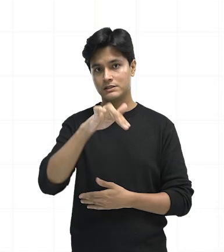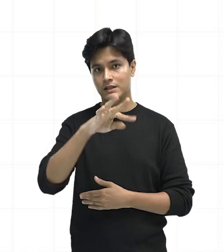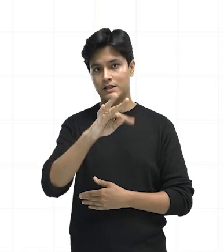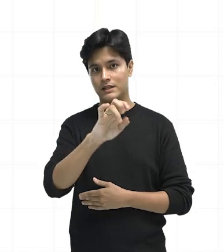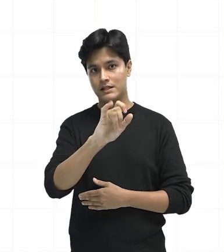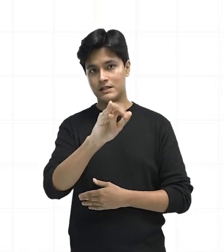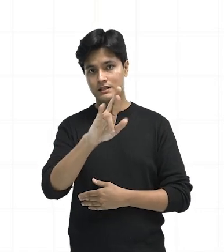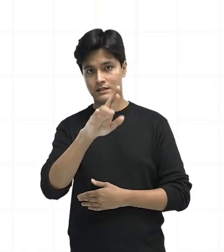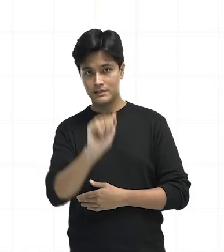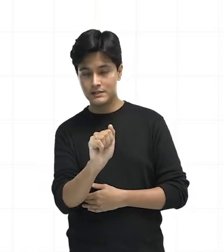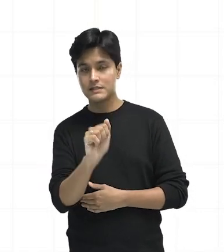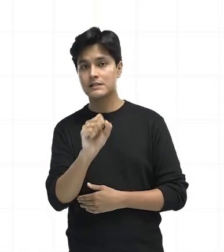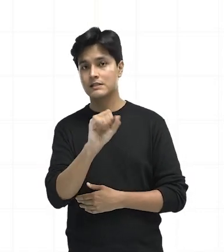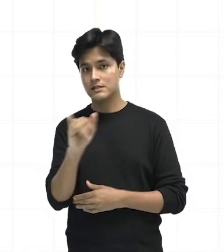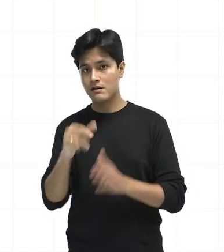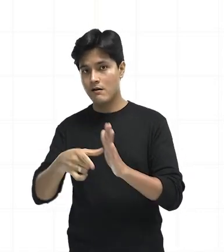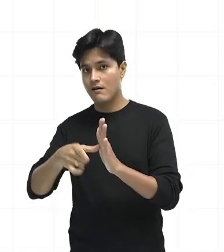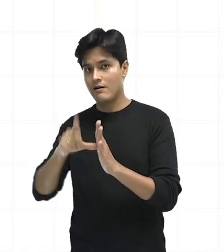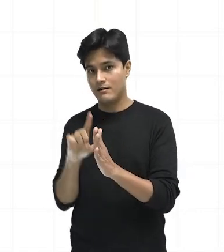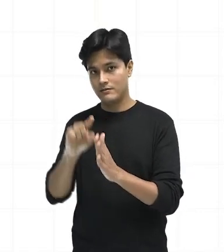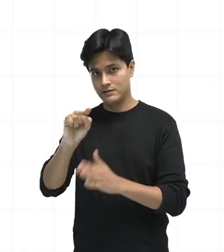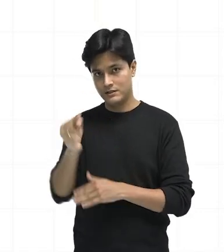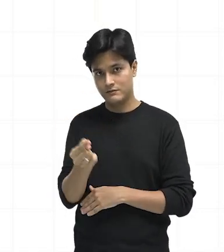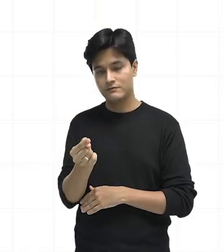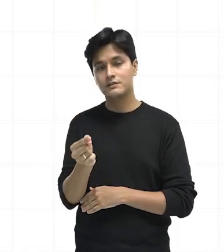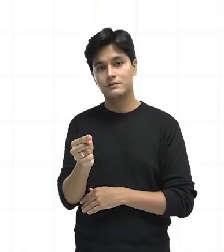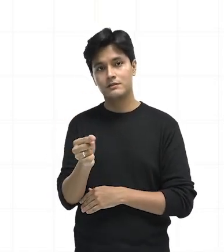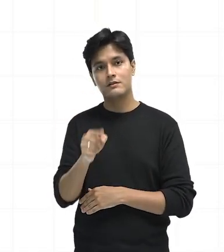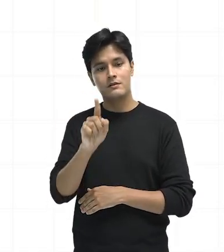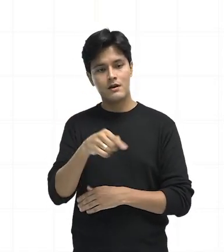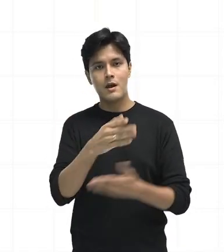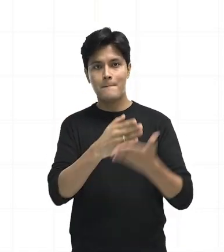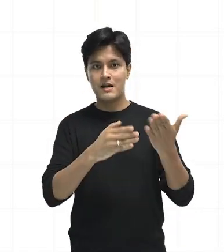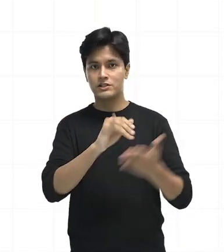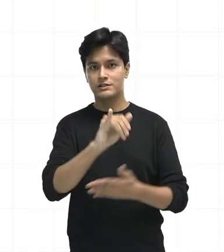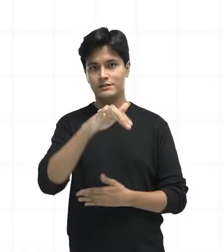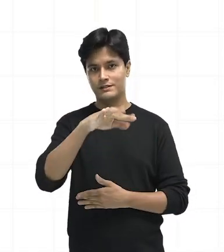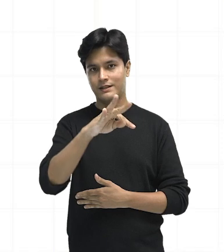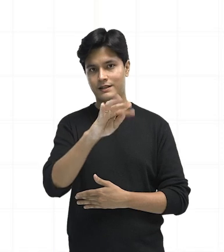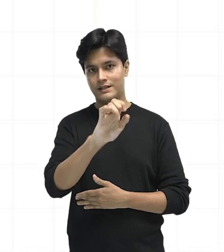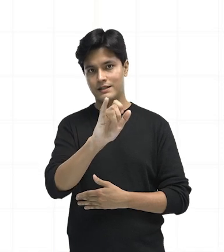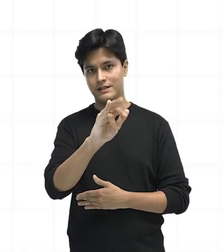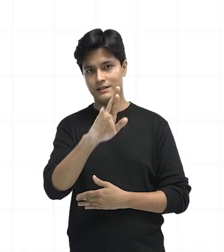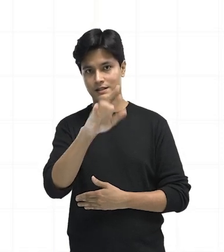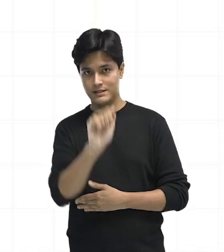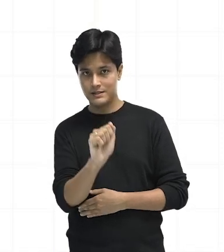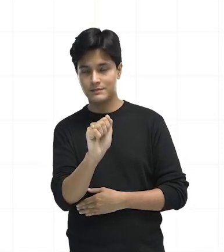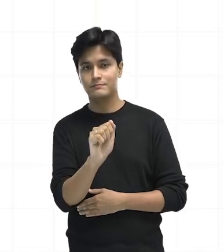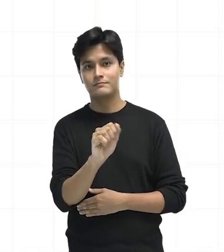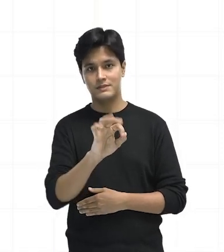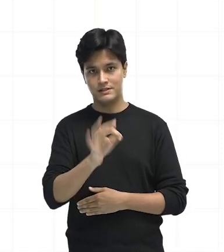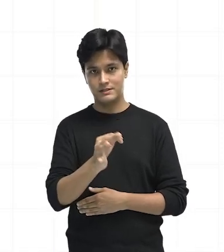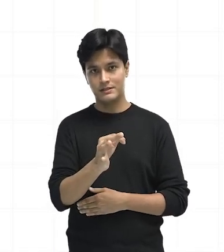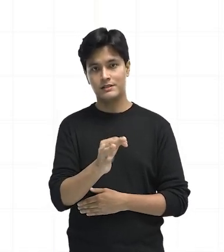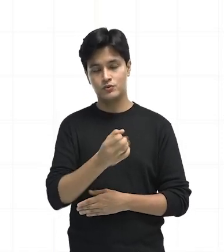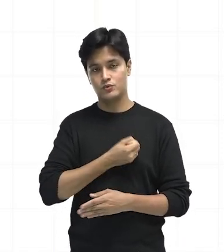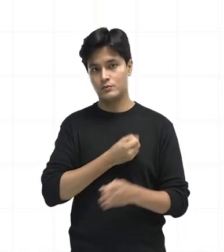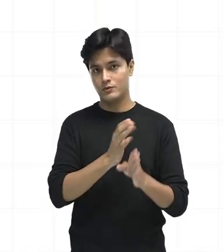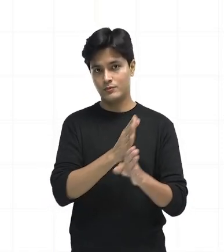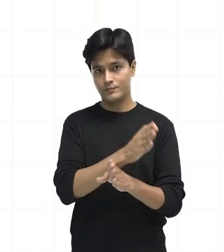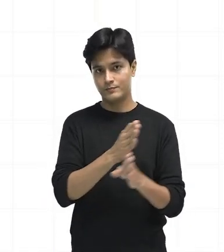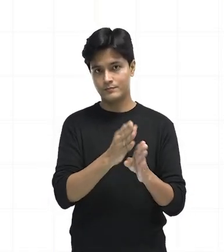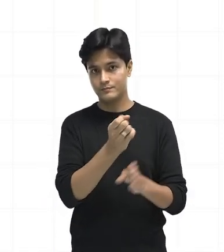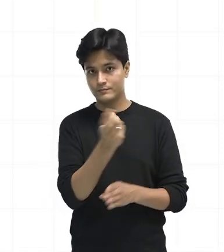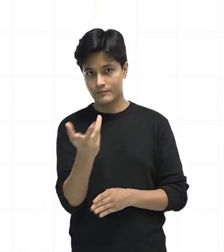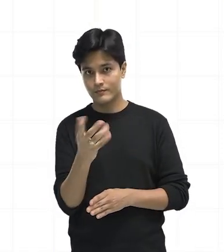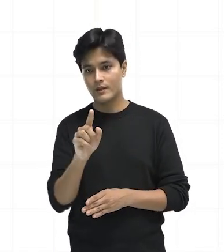estiver antes da vírgula, nós dizemos que é a parte inteira do número, tudo bem? E o que estiver